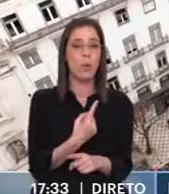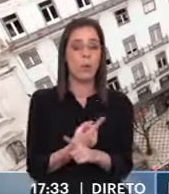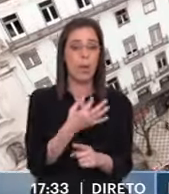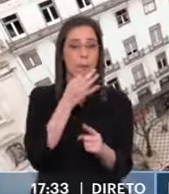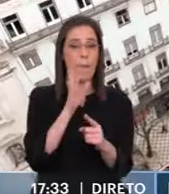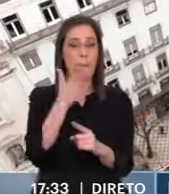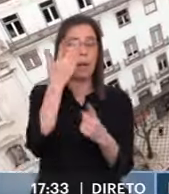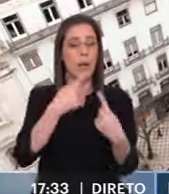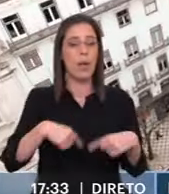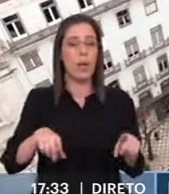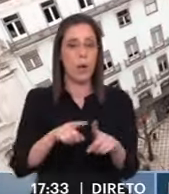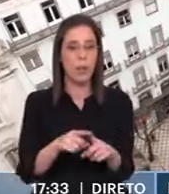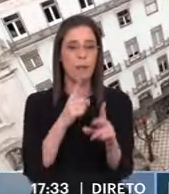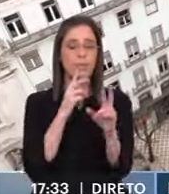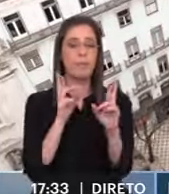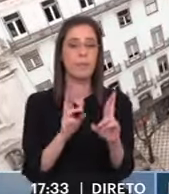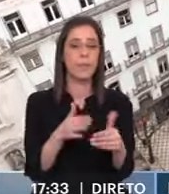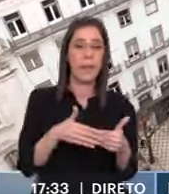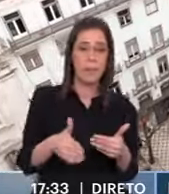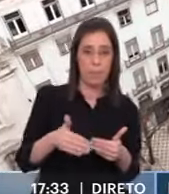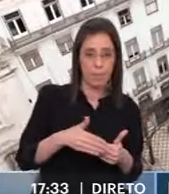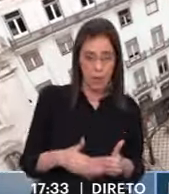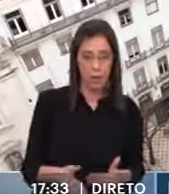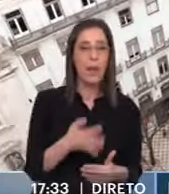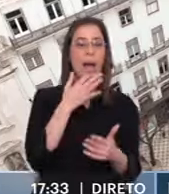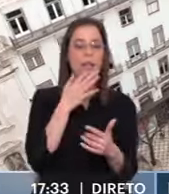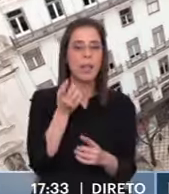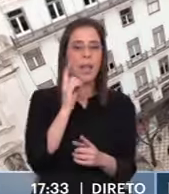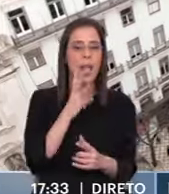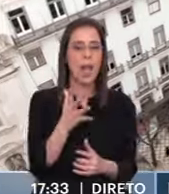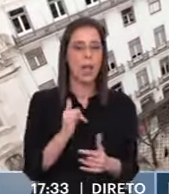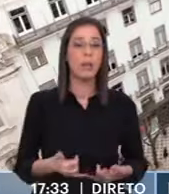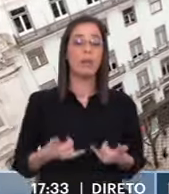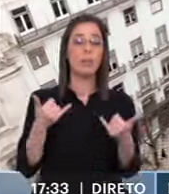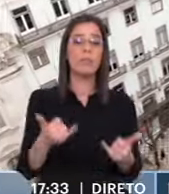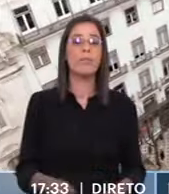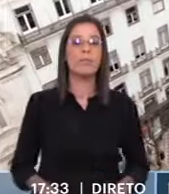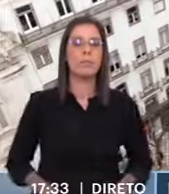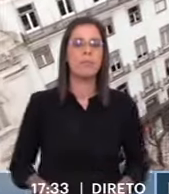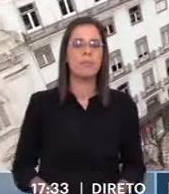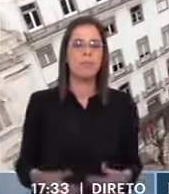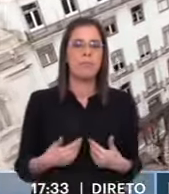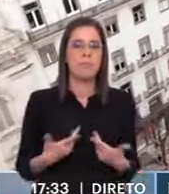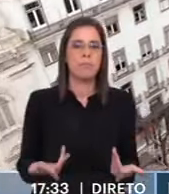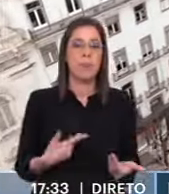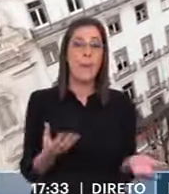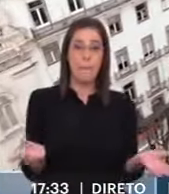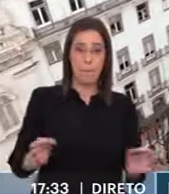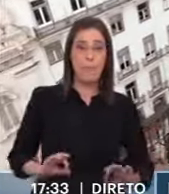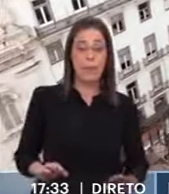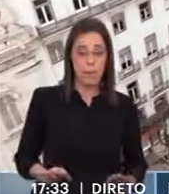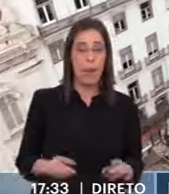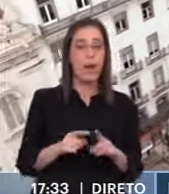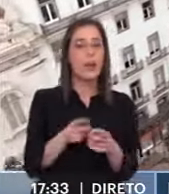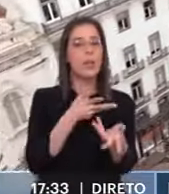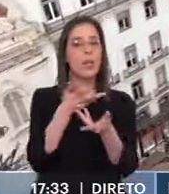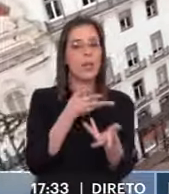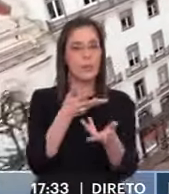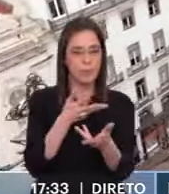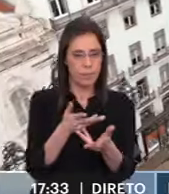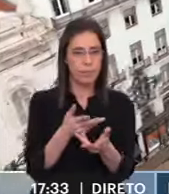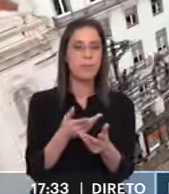na primeira reunião, esperemos que breve, logo após o dia 12, e, portanto, iremos estar preparados, quer para a negociação